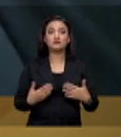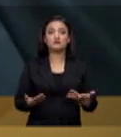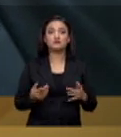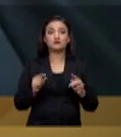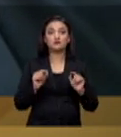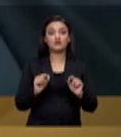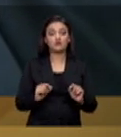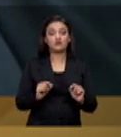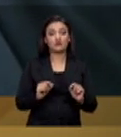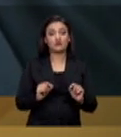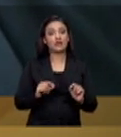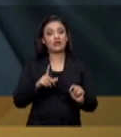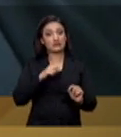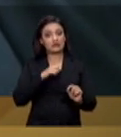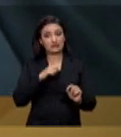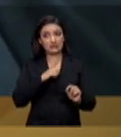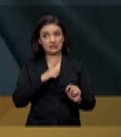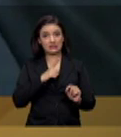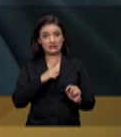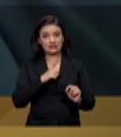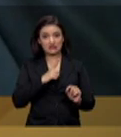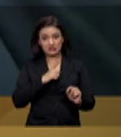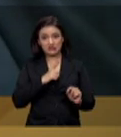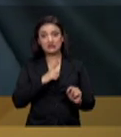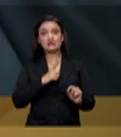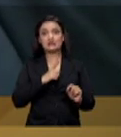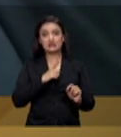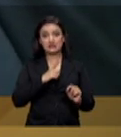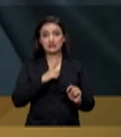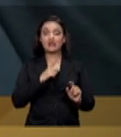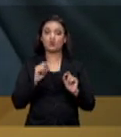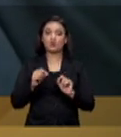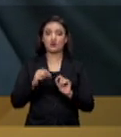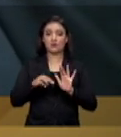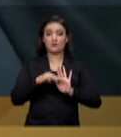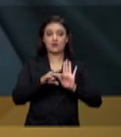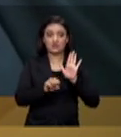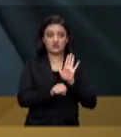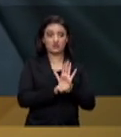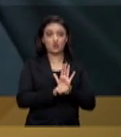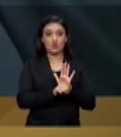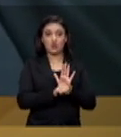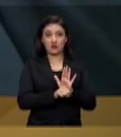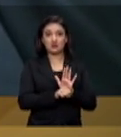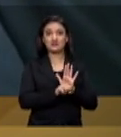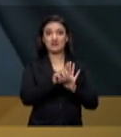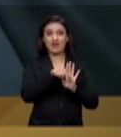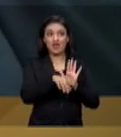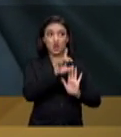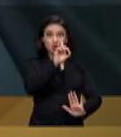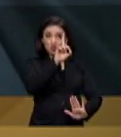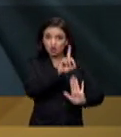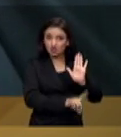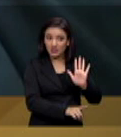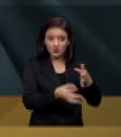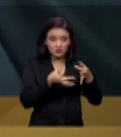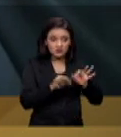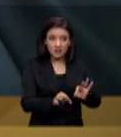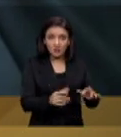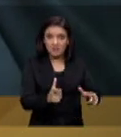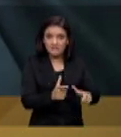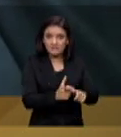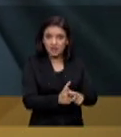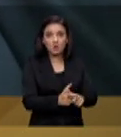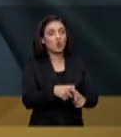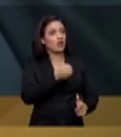a apreciar um direito líquido, é um mandado de segurança, um direito líquido e certo das minorias parlamentares, de um